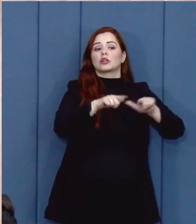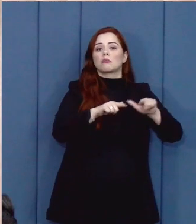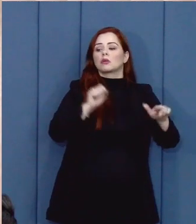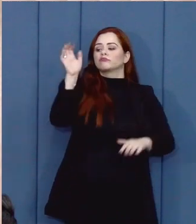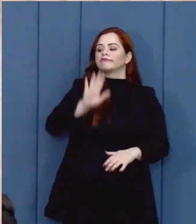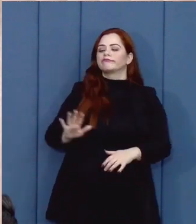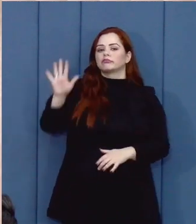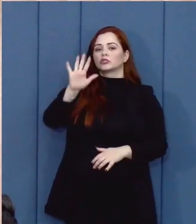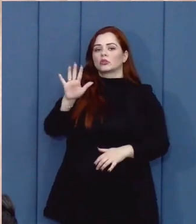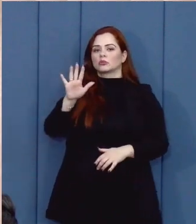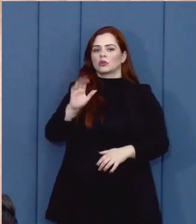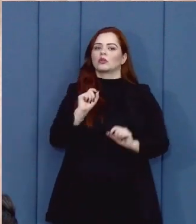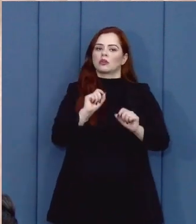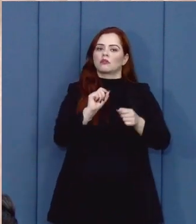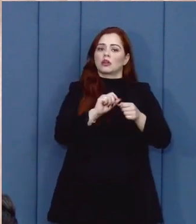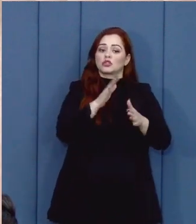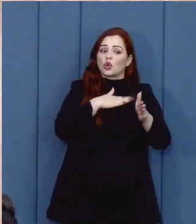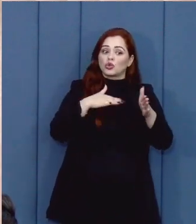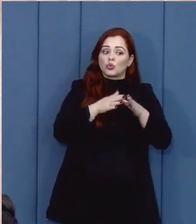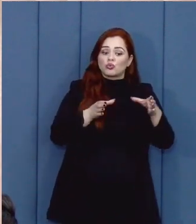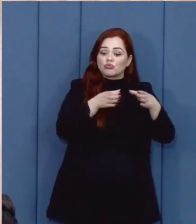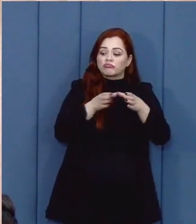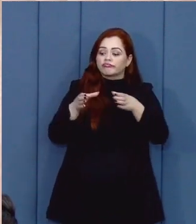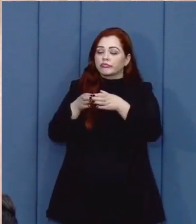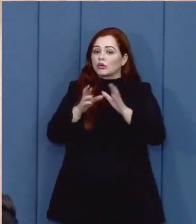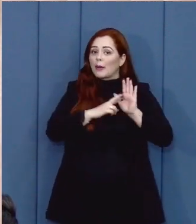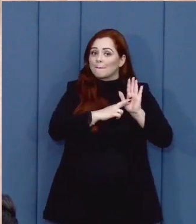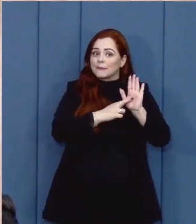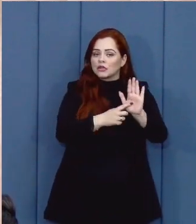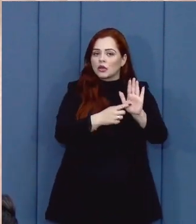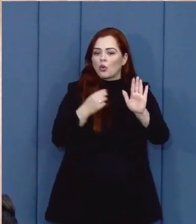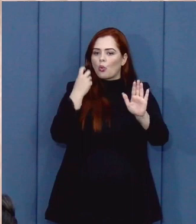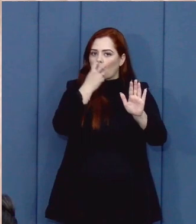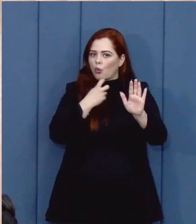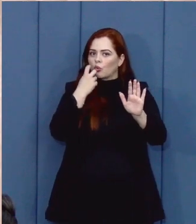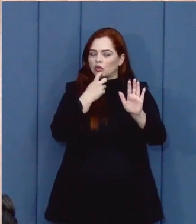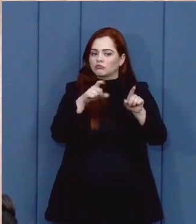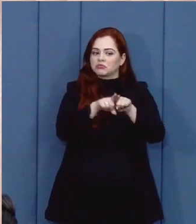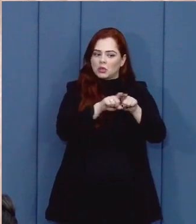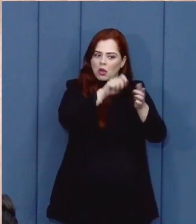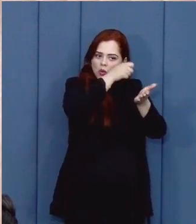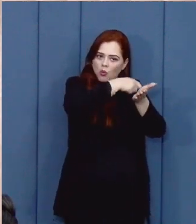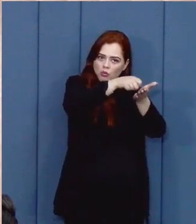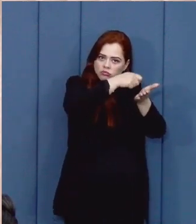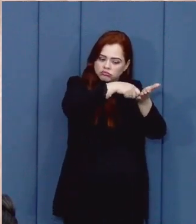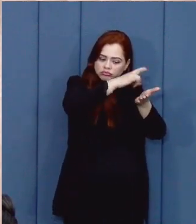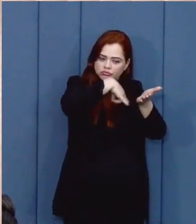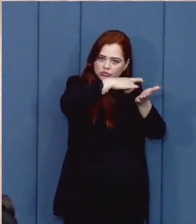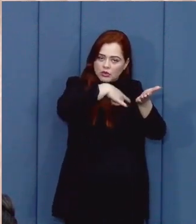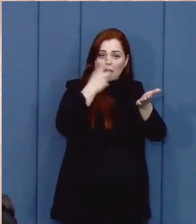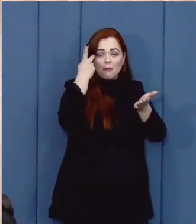E isso faz com que toda a delegação apresente um relato oral e por escrito da